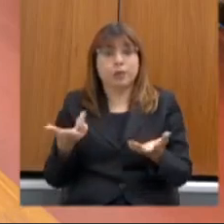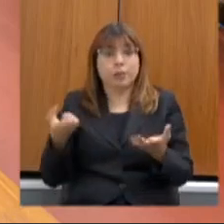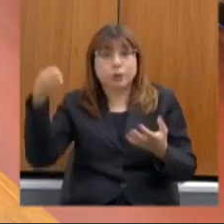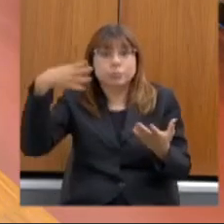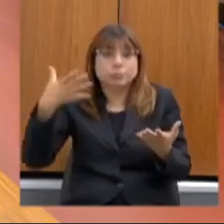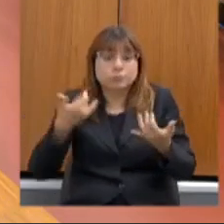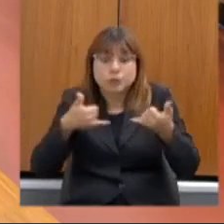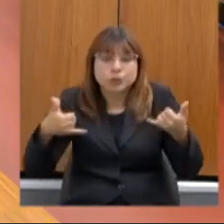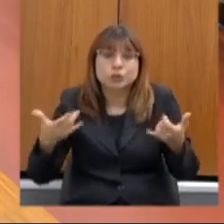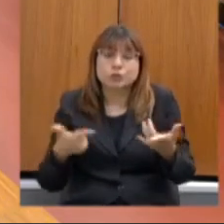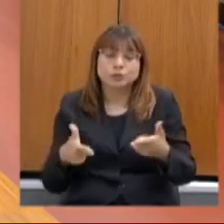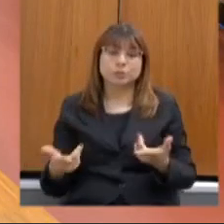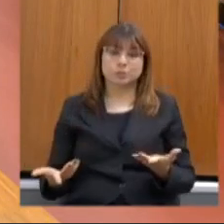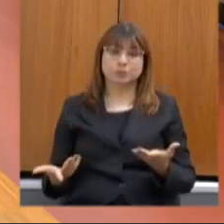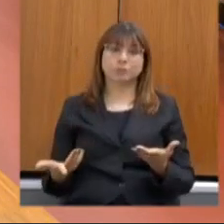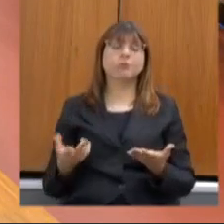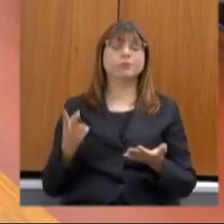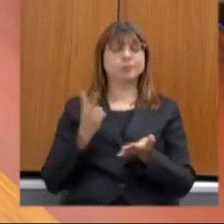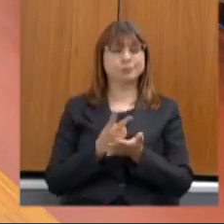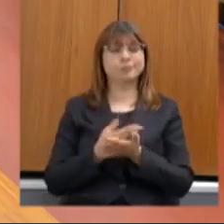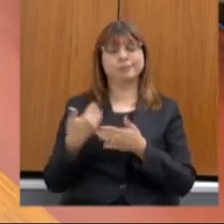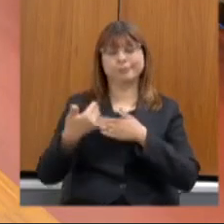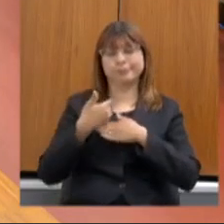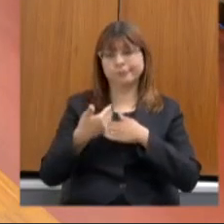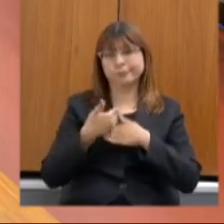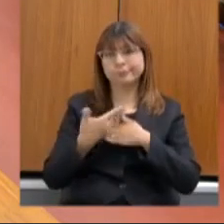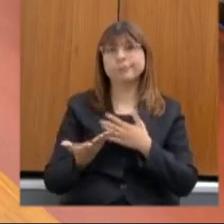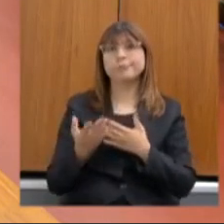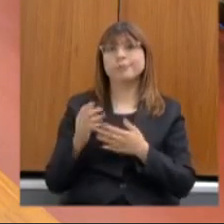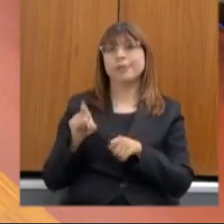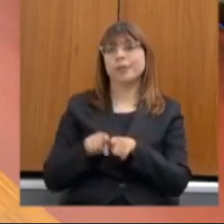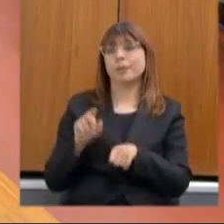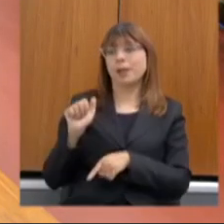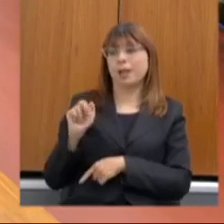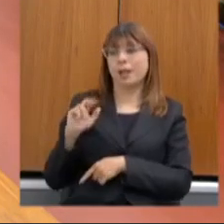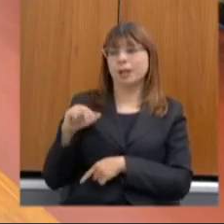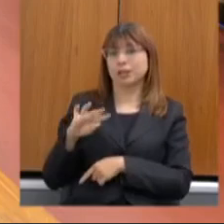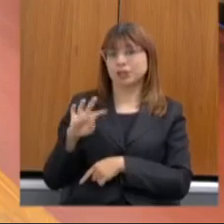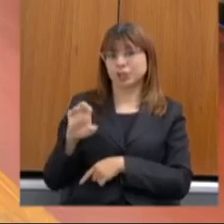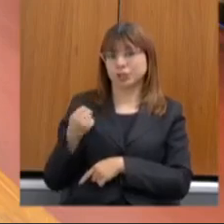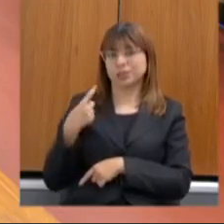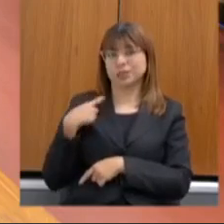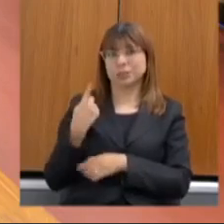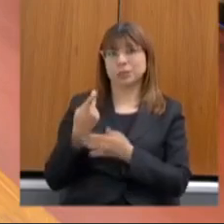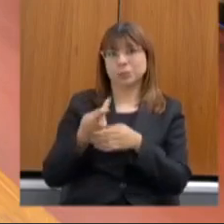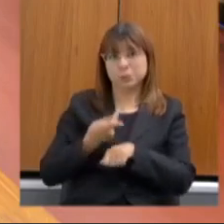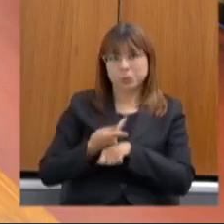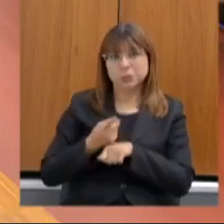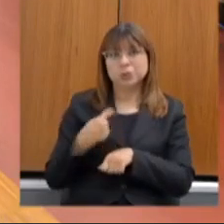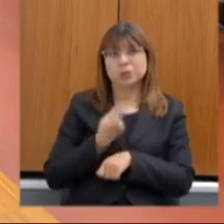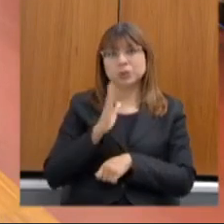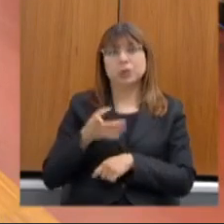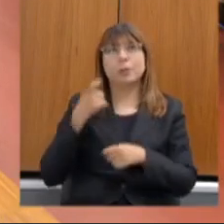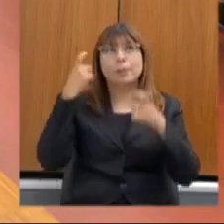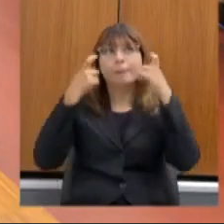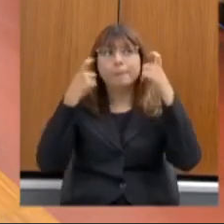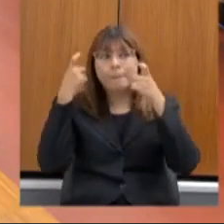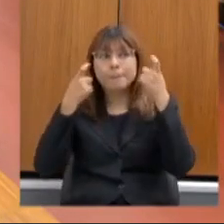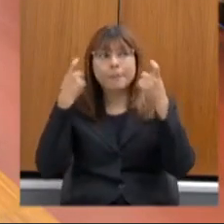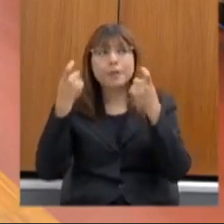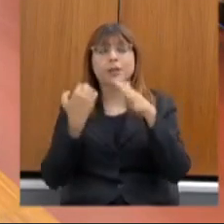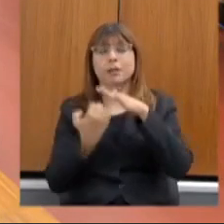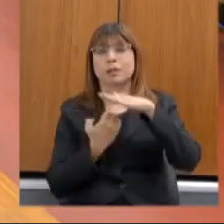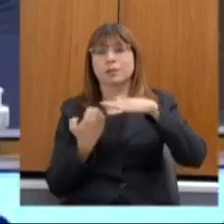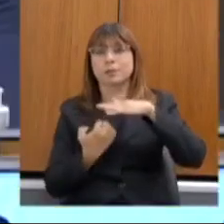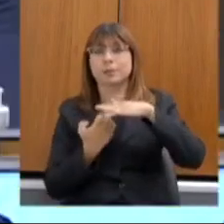recebo constantemente parlamentar está aqui o ar antes não é que já nos procurou TAM lá preocupadíssimo com